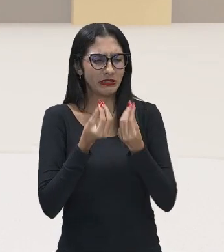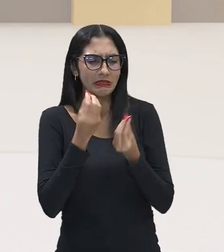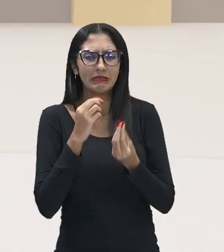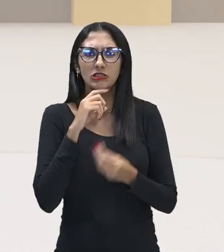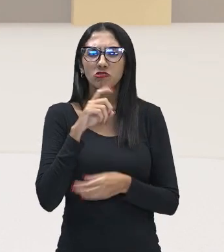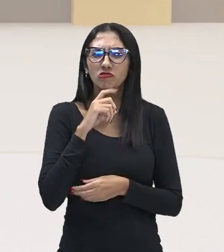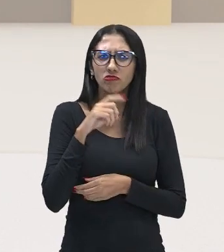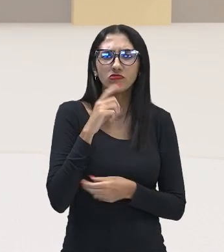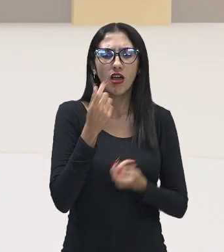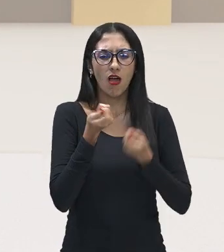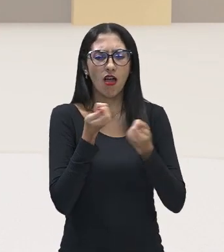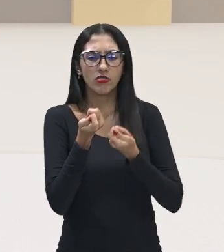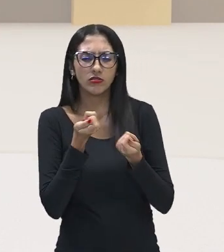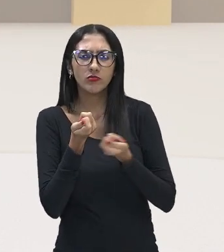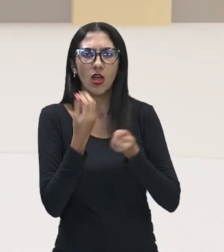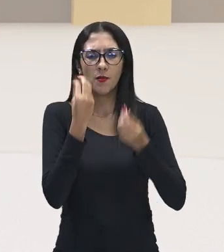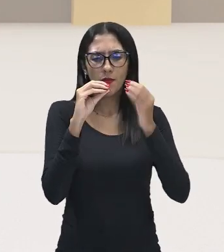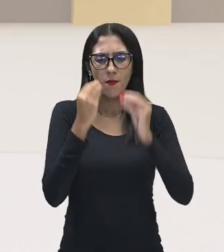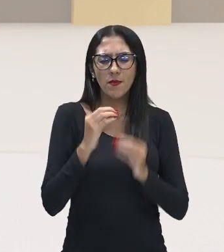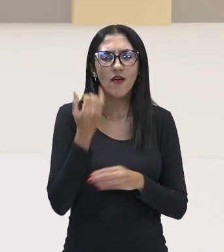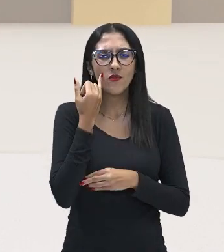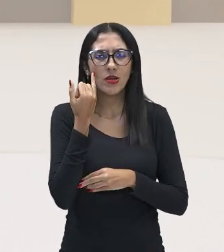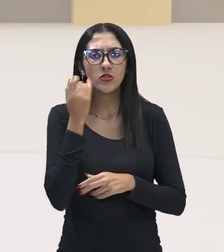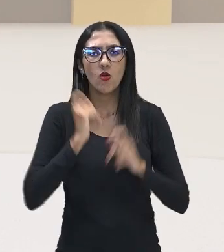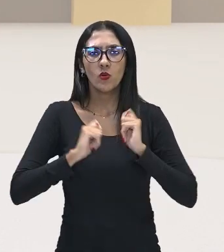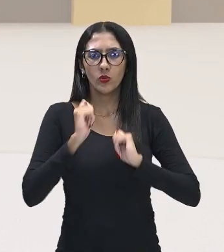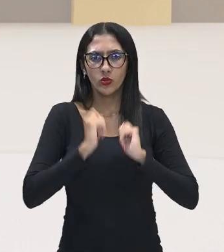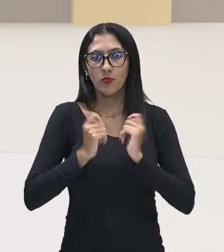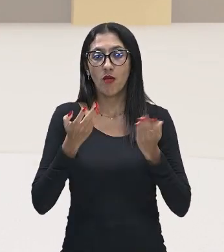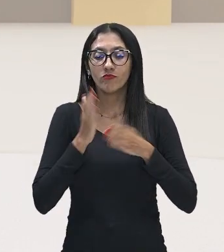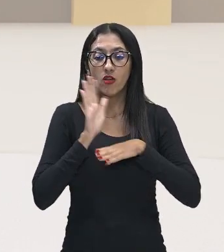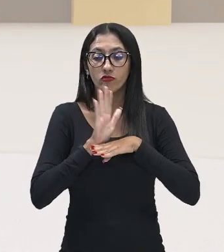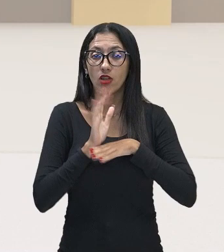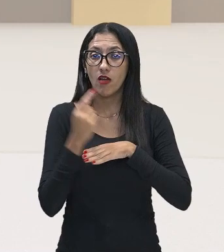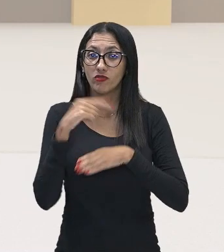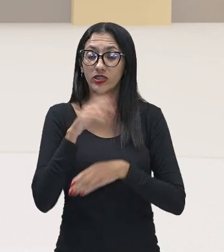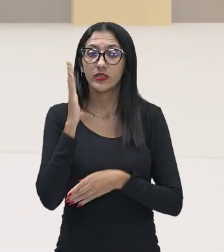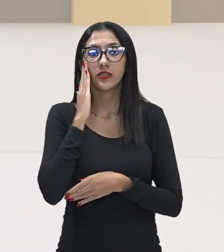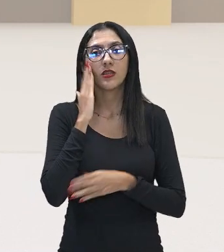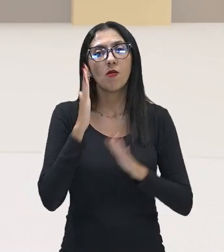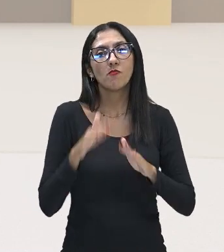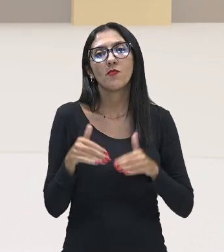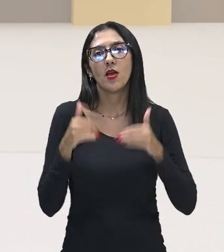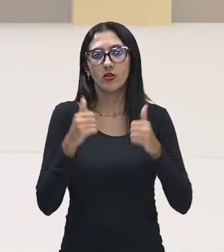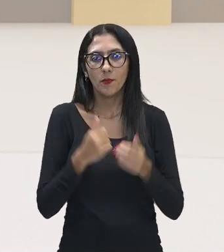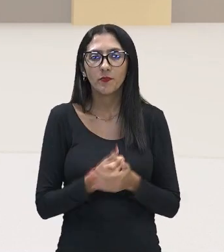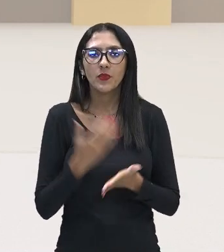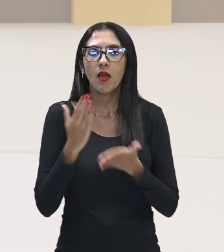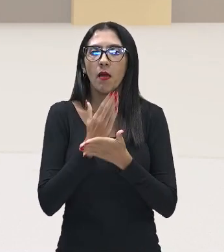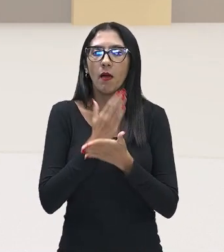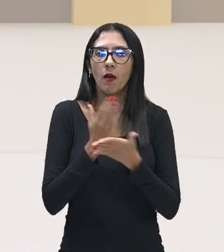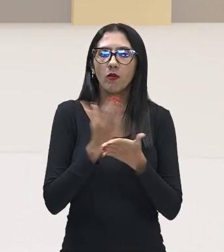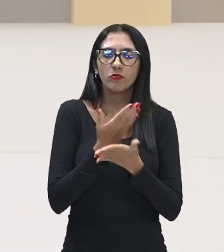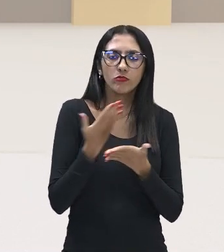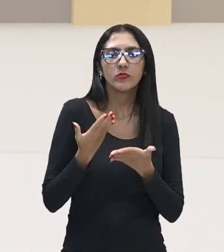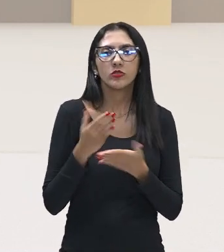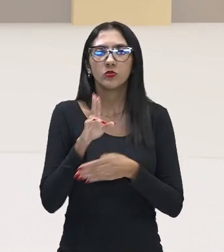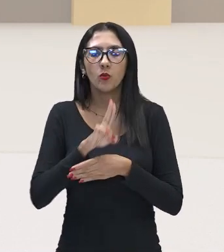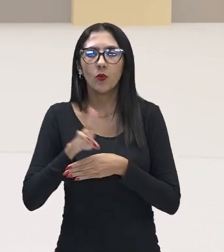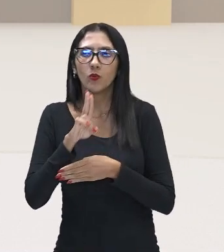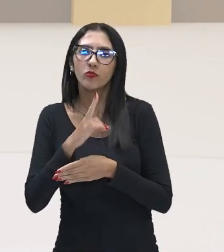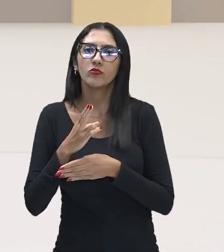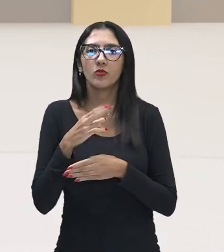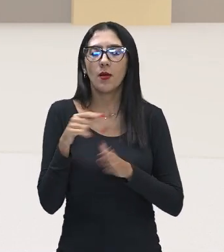um app de controle financeiro pode ajudar a mudar esse cenário, com diferentes funcionalidades e ao alcance de alguns